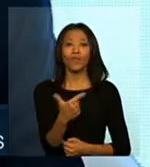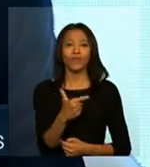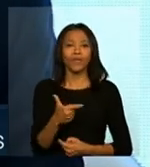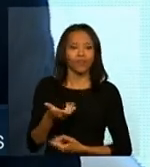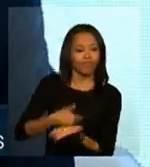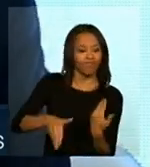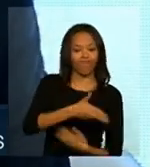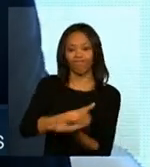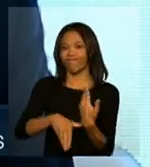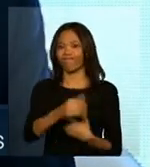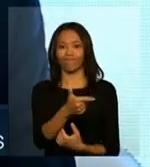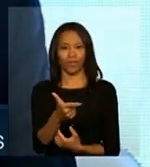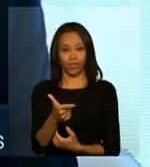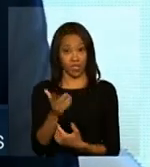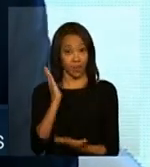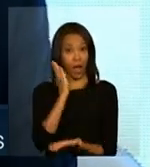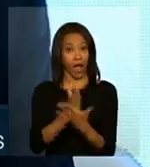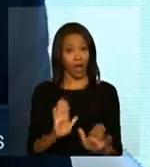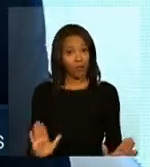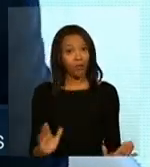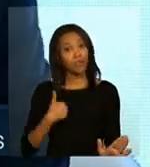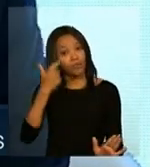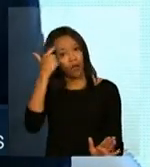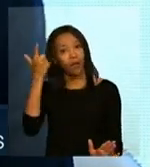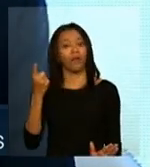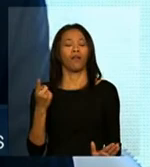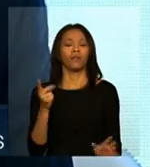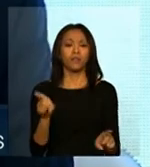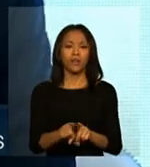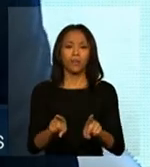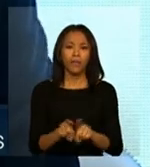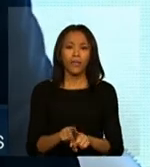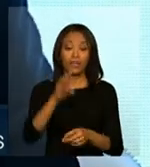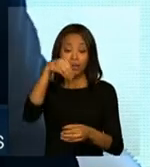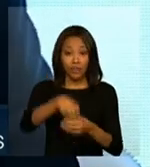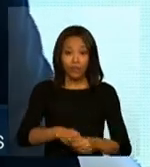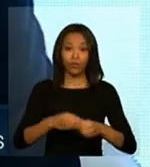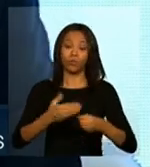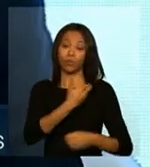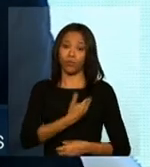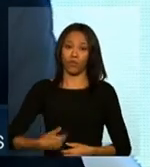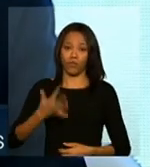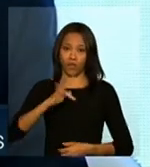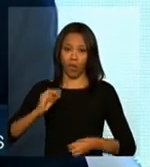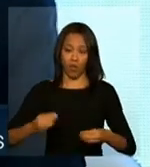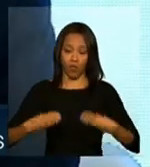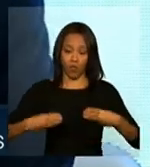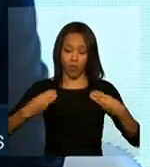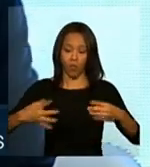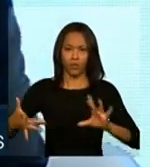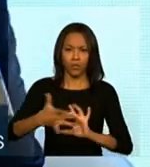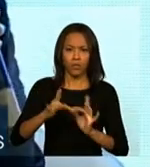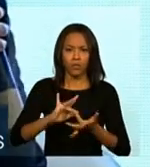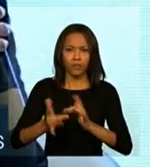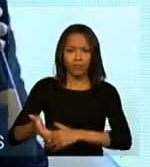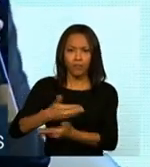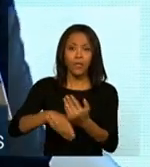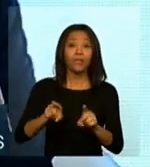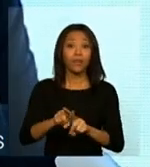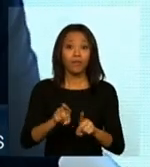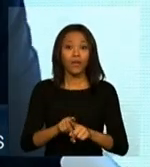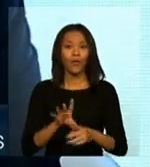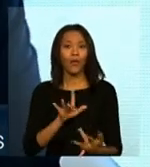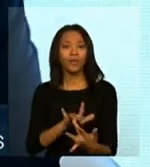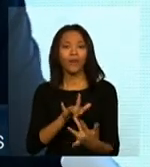sem construir um diálogo mais profundo. E mais do que uma intersetorialidade dentro do governo federal, um aspecto interfederativo, porque